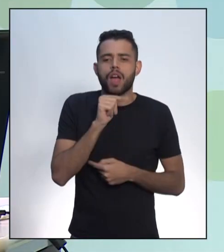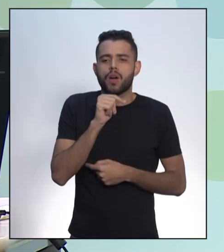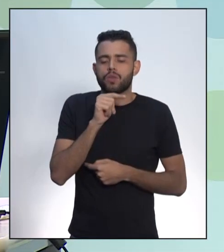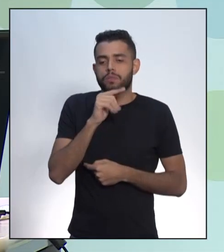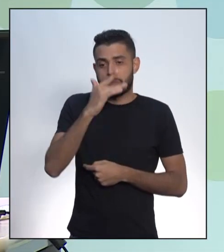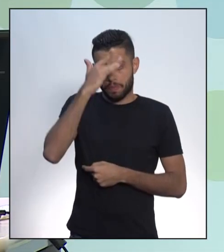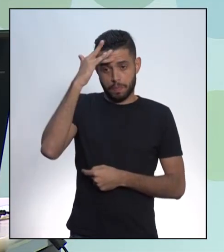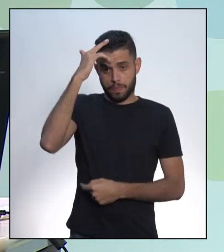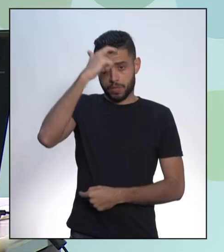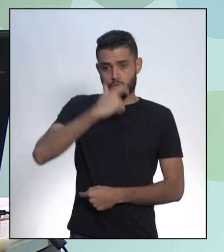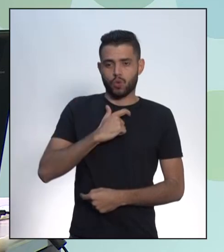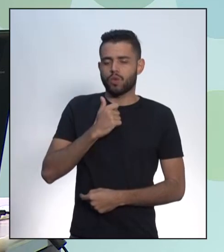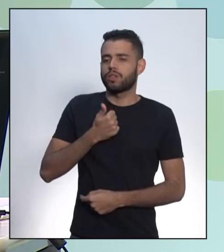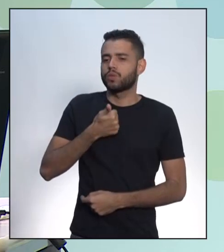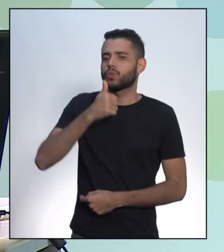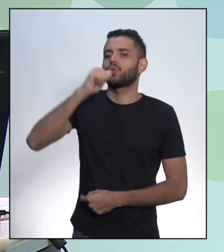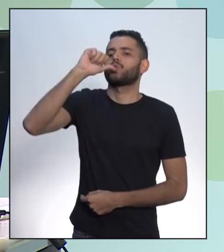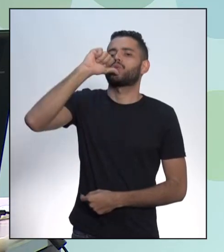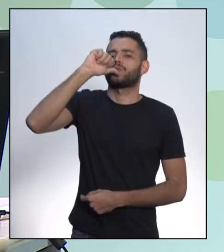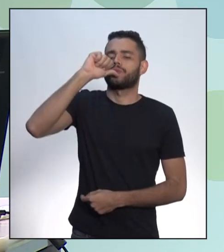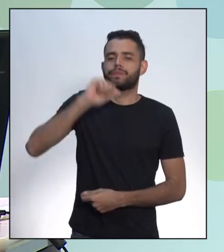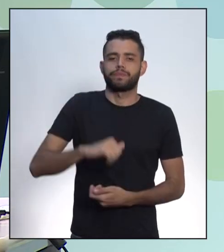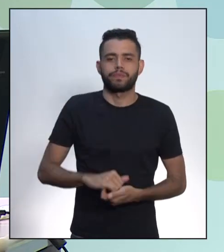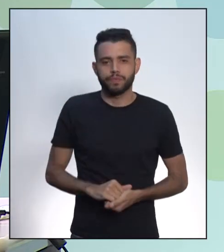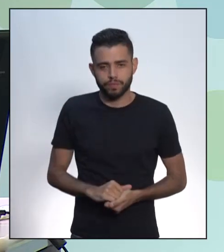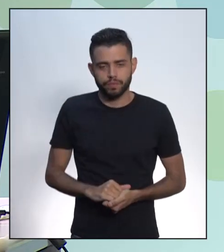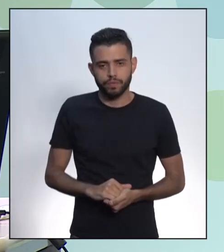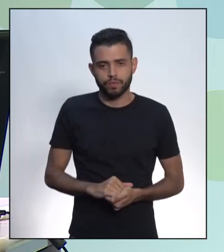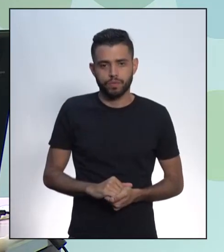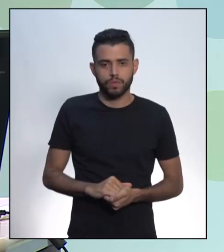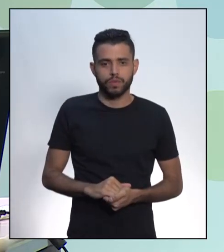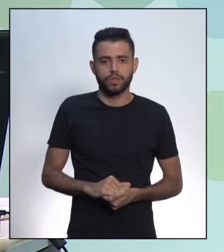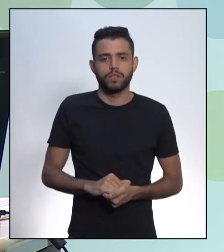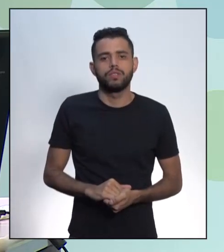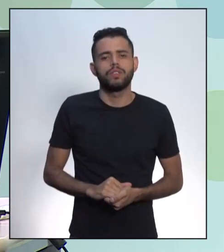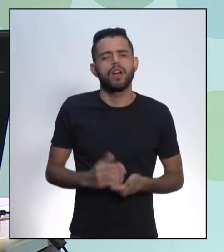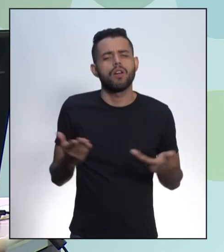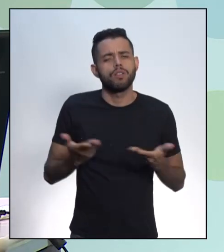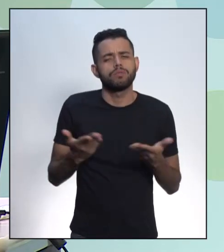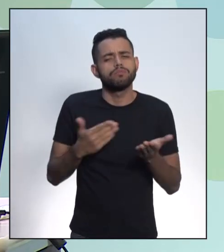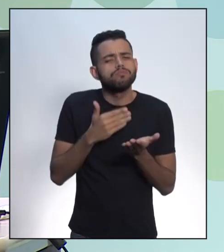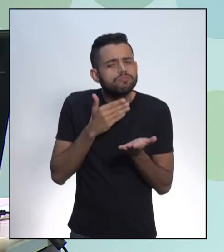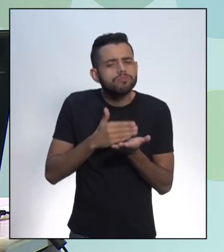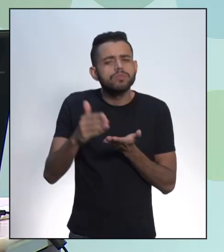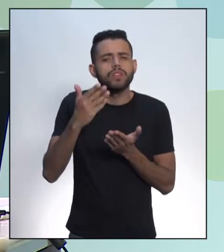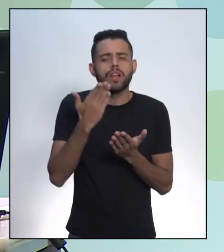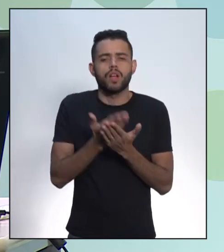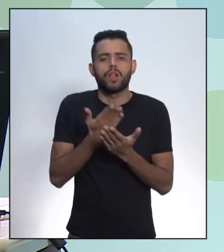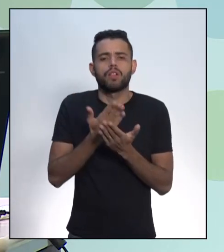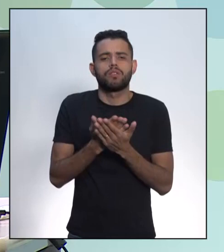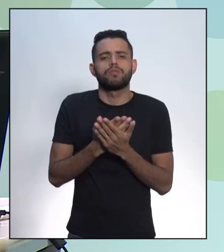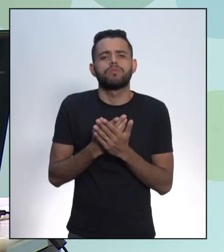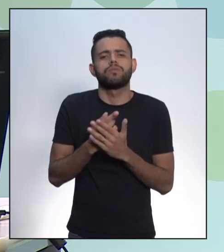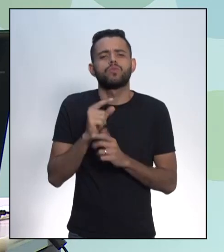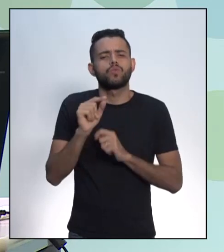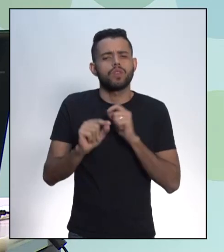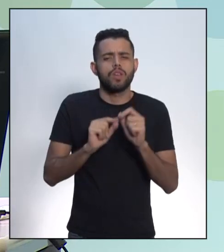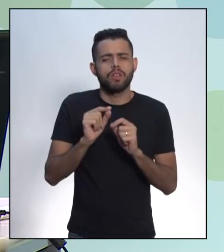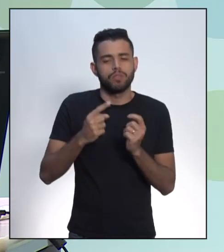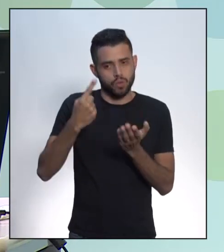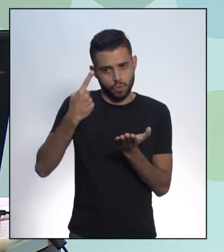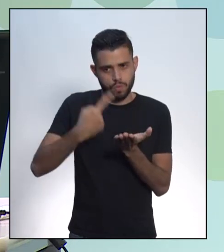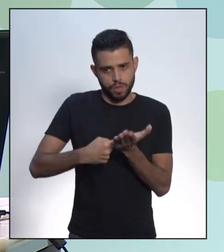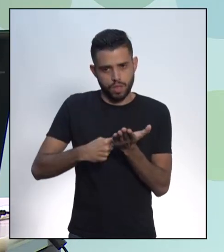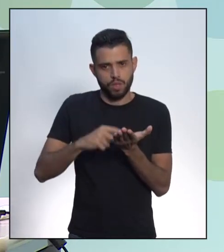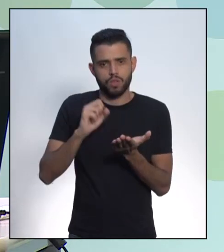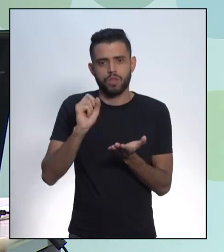humano. Tá? E antes de nós, para dar o chute inicial na nossa aula, nós vamos fazer alguns combinados, tá?